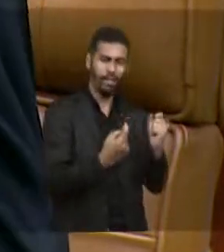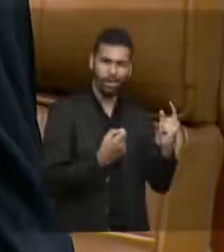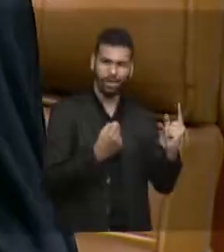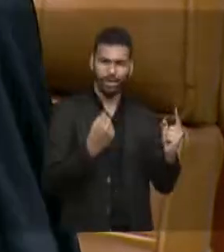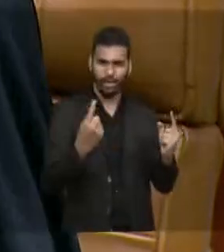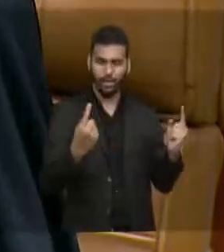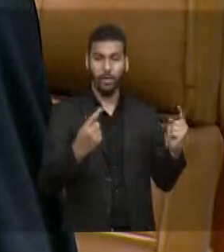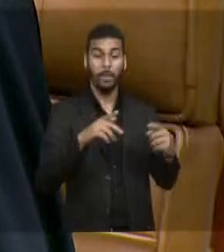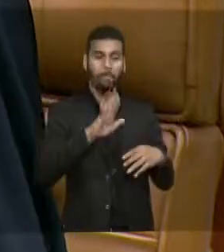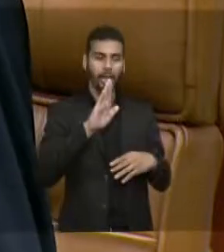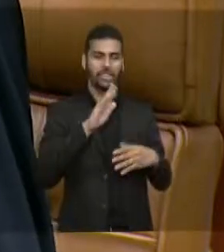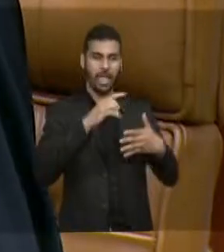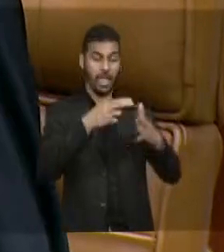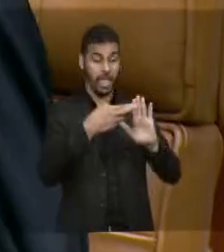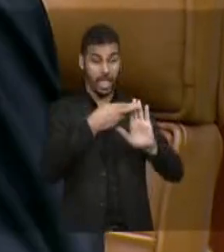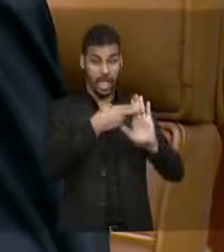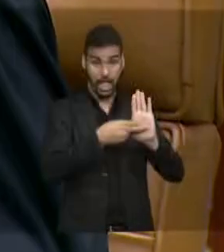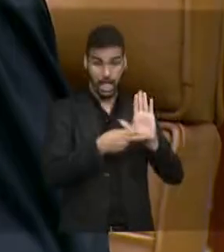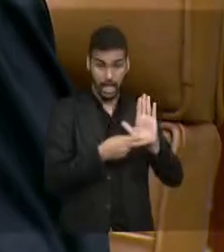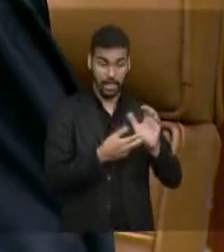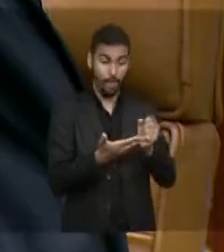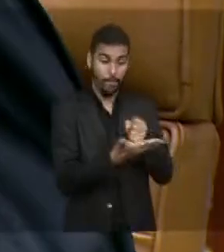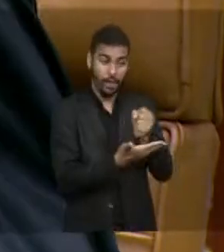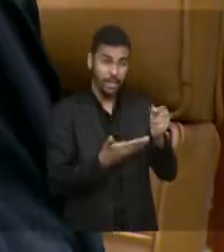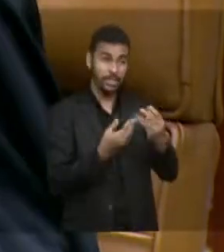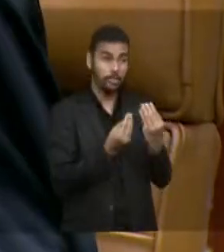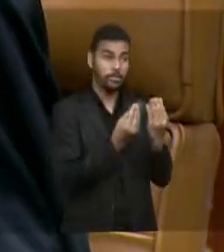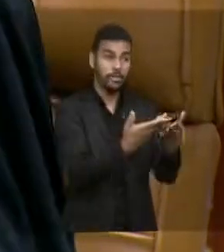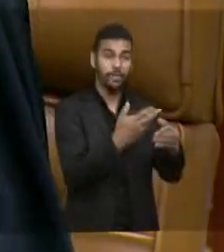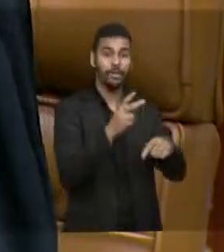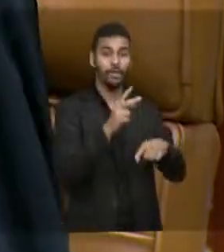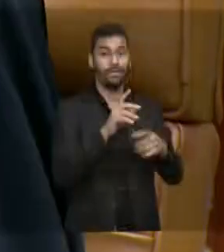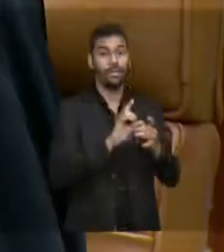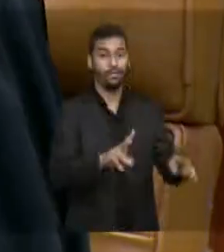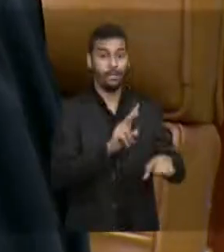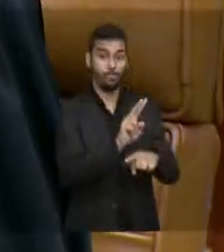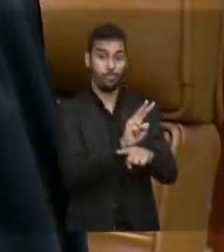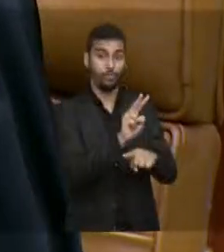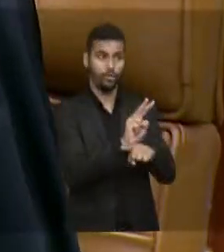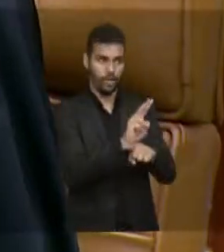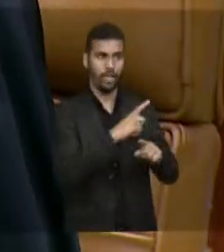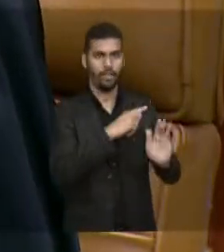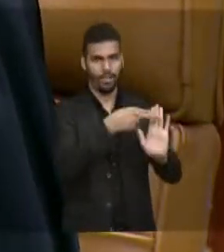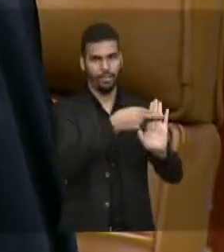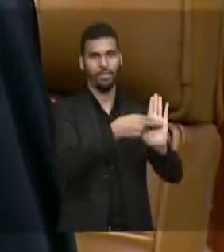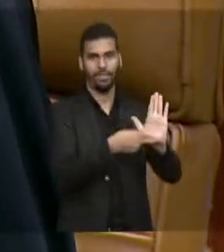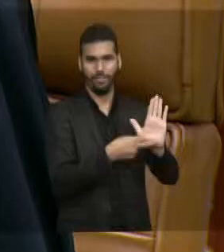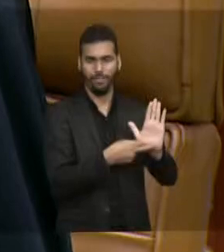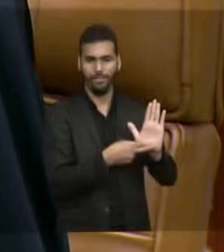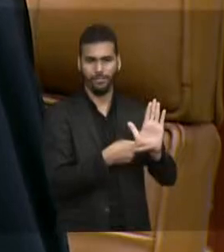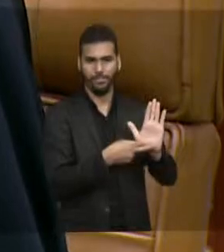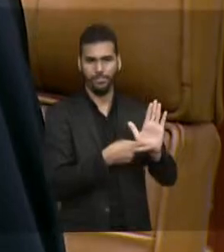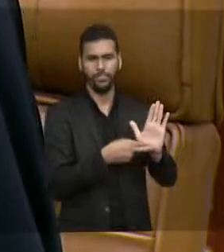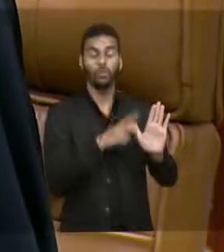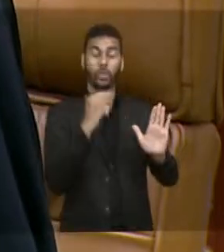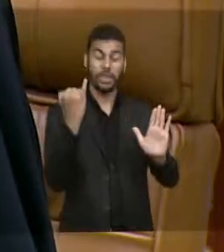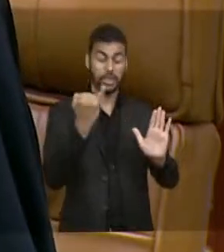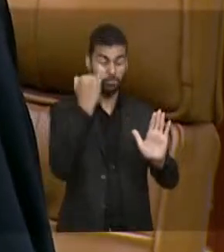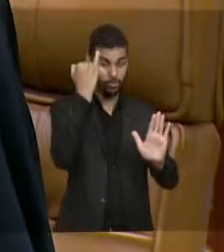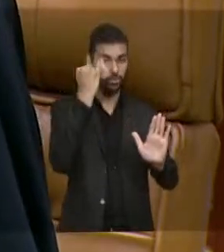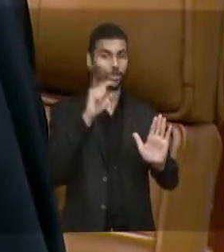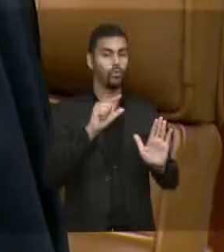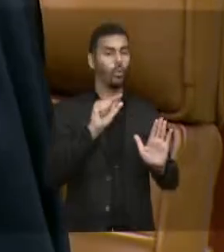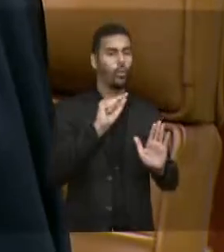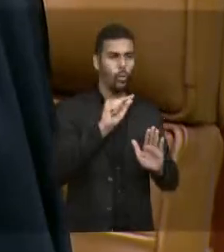critério básico para concessão ou não da liberdade é provisória isso é muito importante e eu faço questão